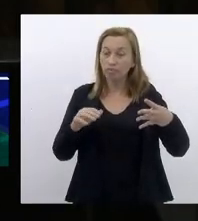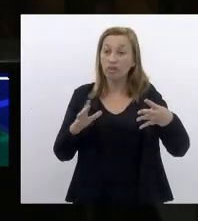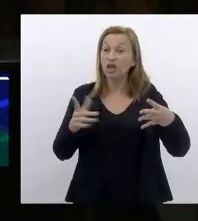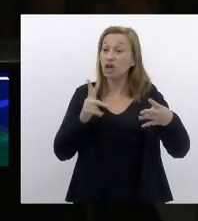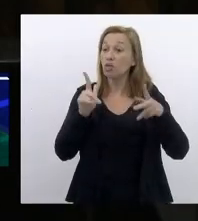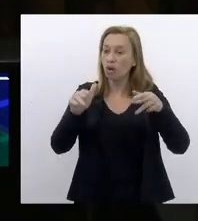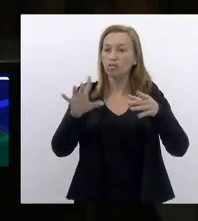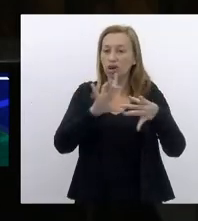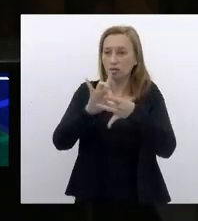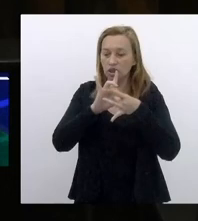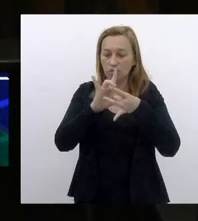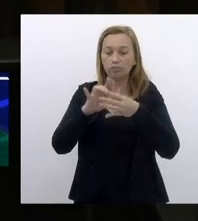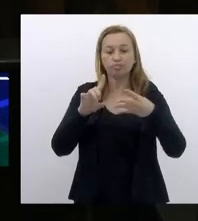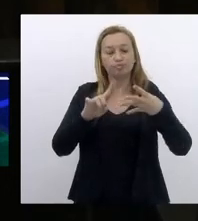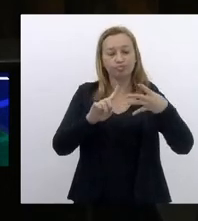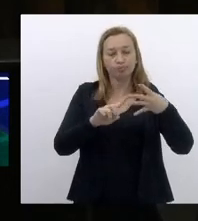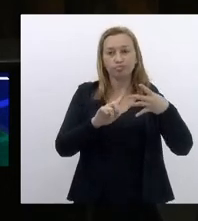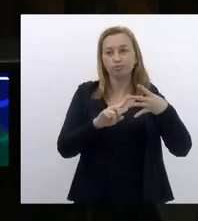União,